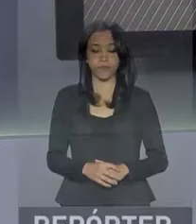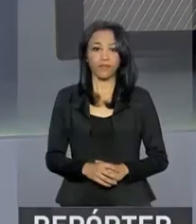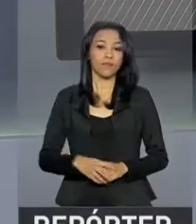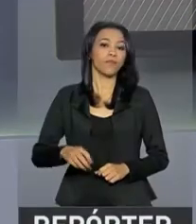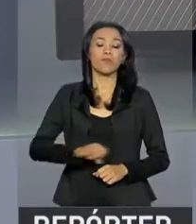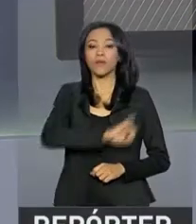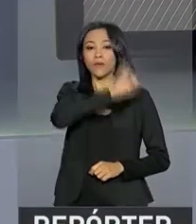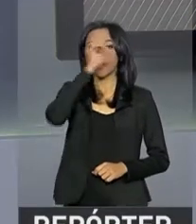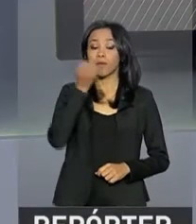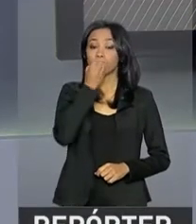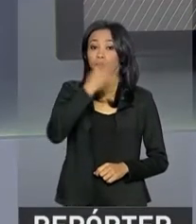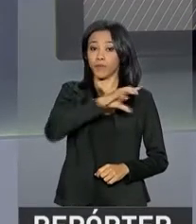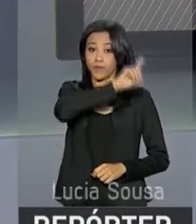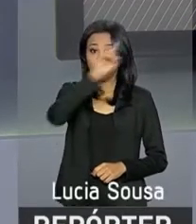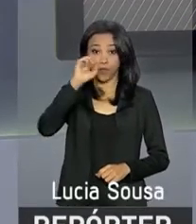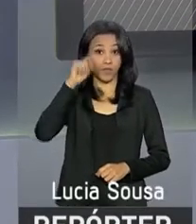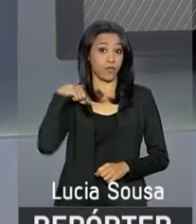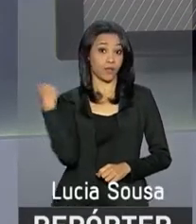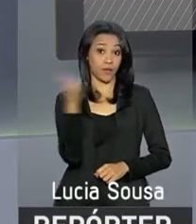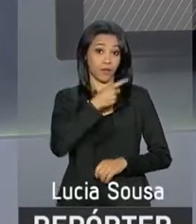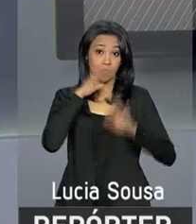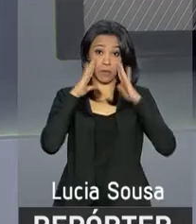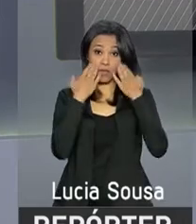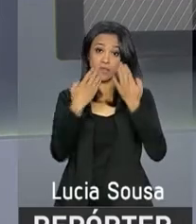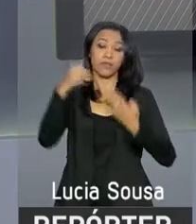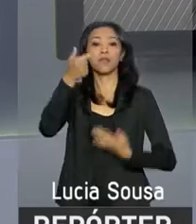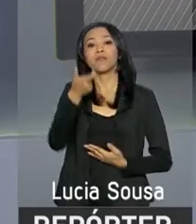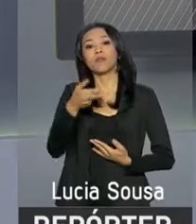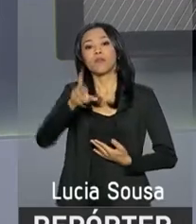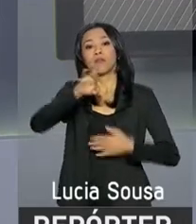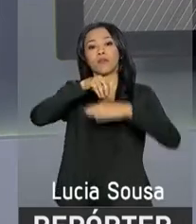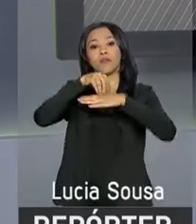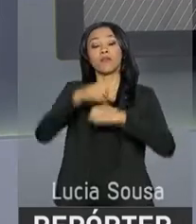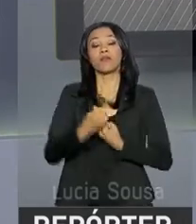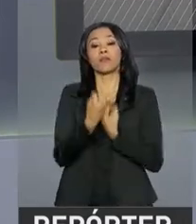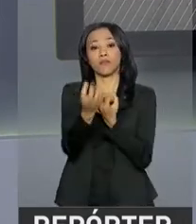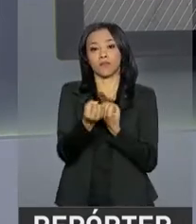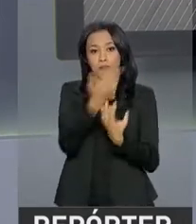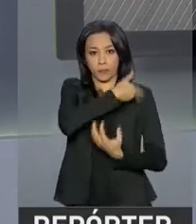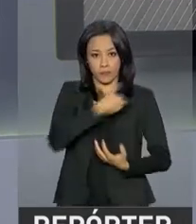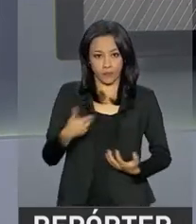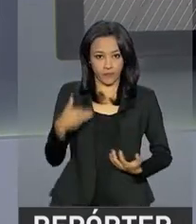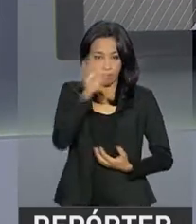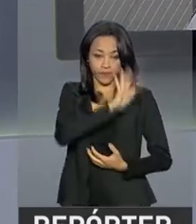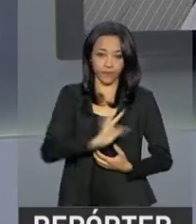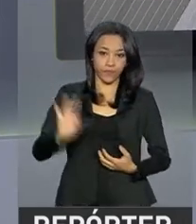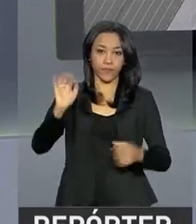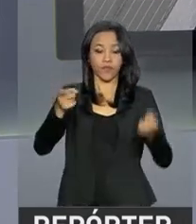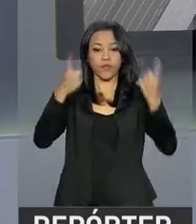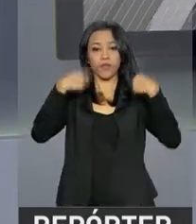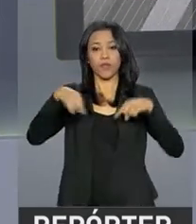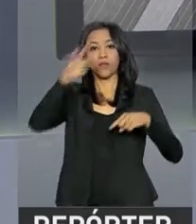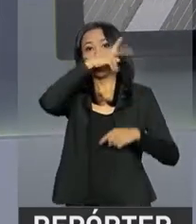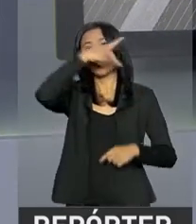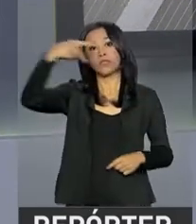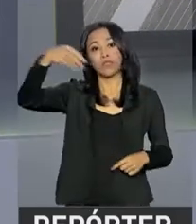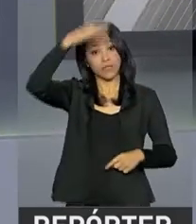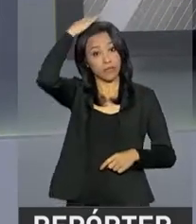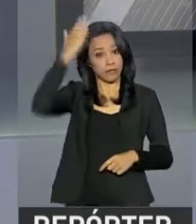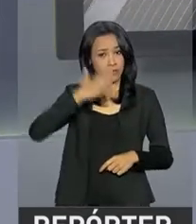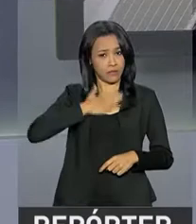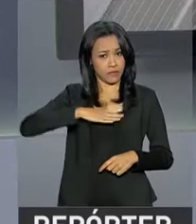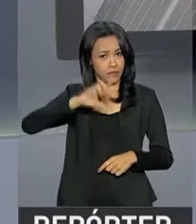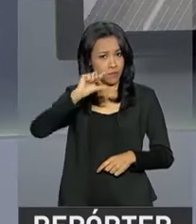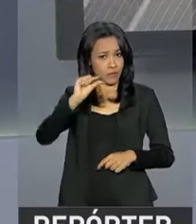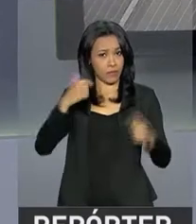olá bom dia estamos de volta com o repórter nbr as notícias do governo federal o presidente michel temer participa daqui a